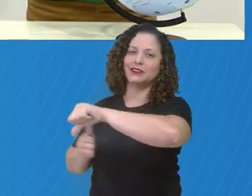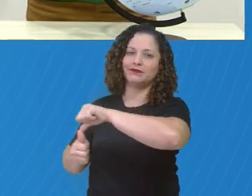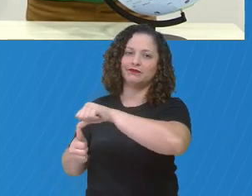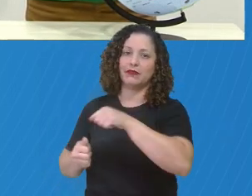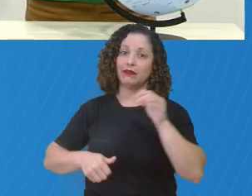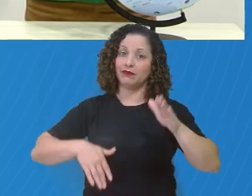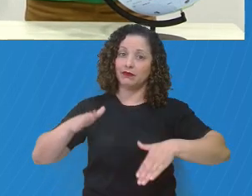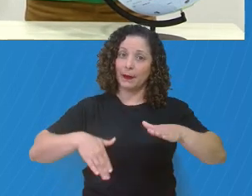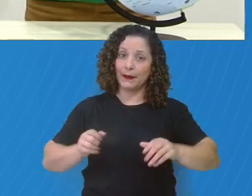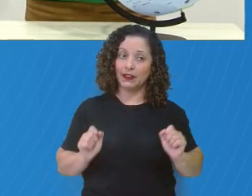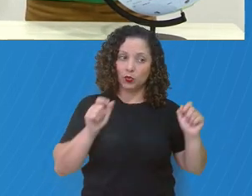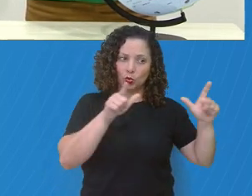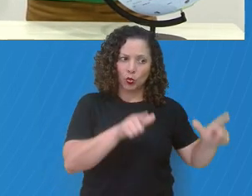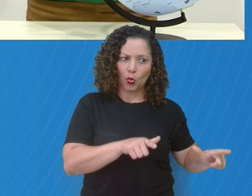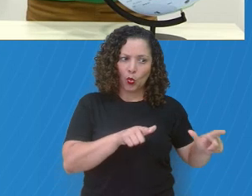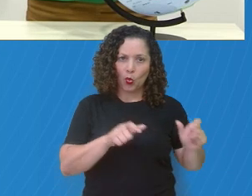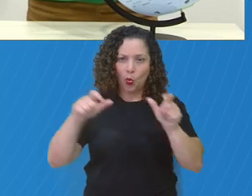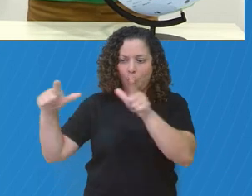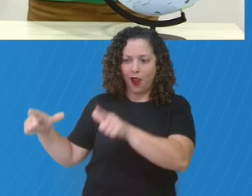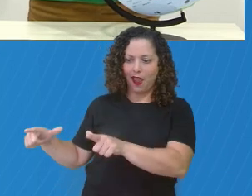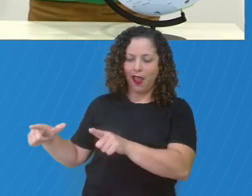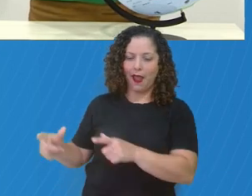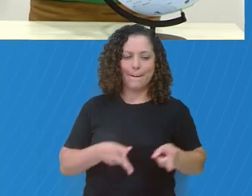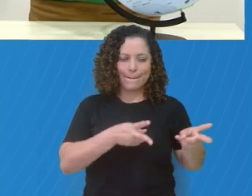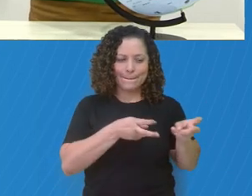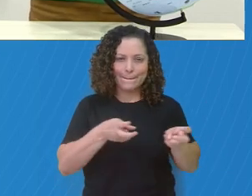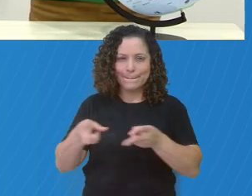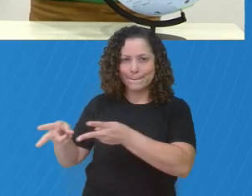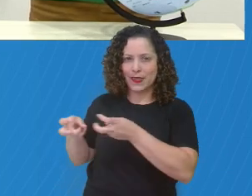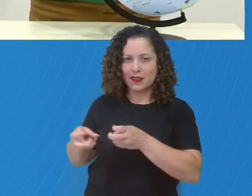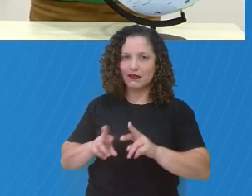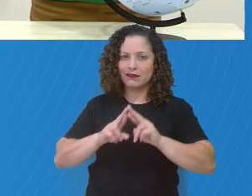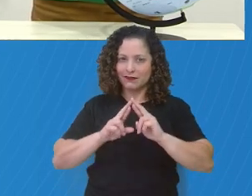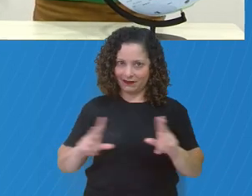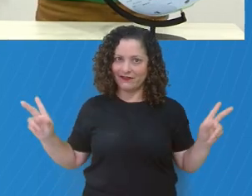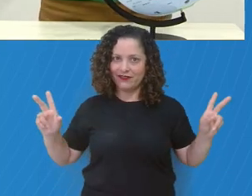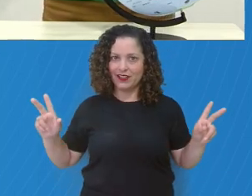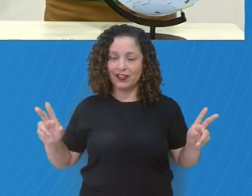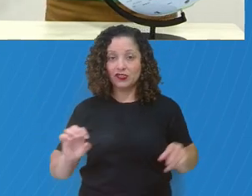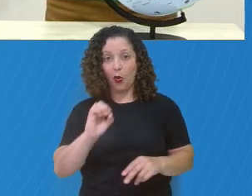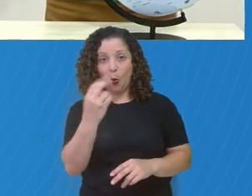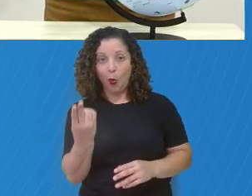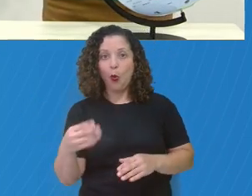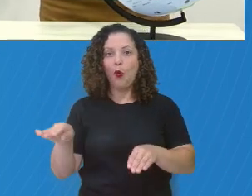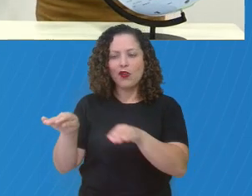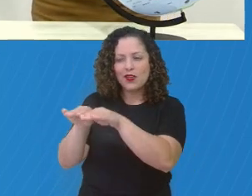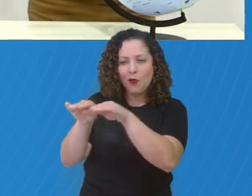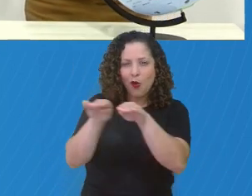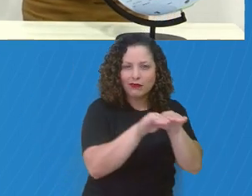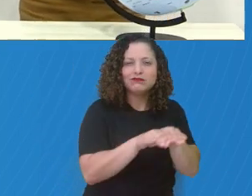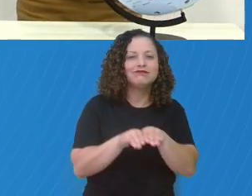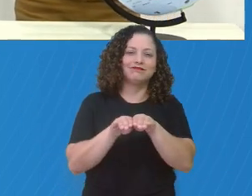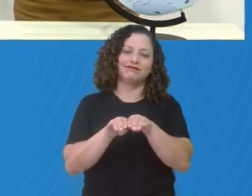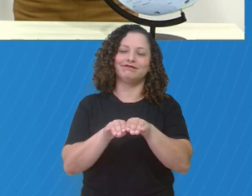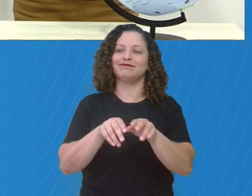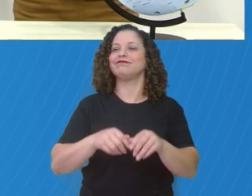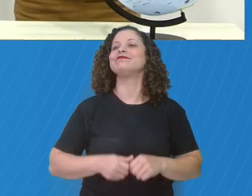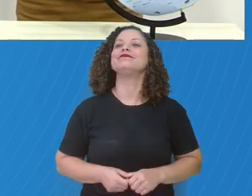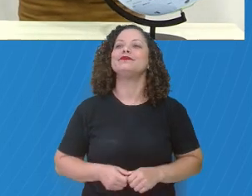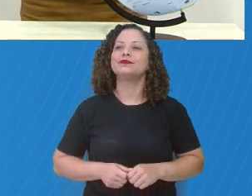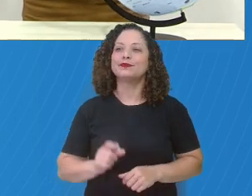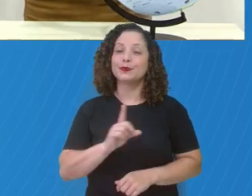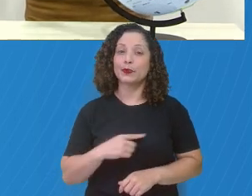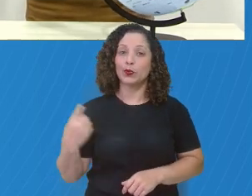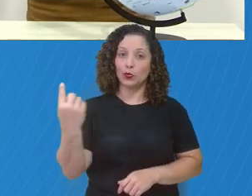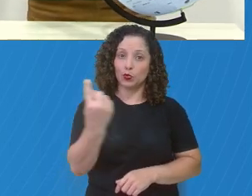o lugar, a gente vai perceber essas diferenças ou essas igualdades, tá? Então,